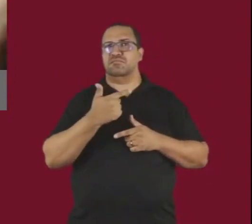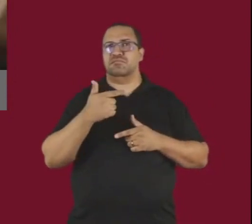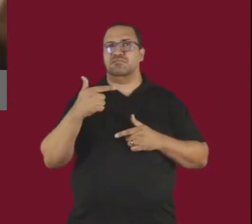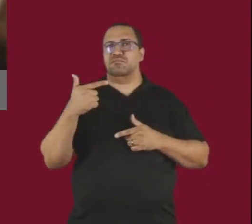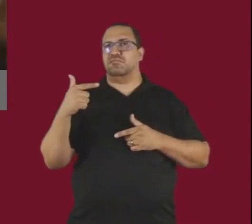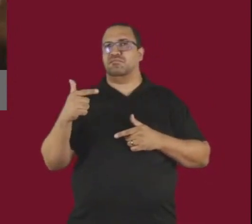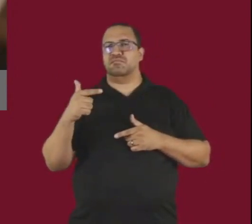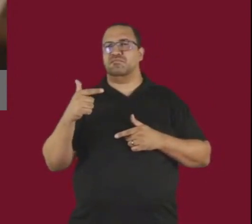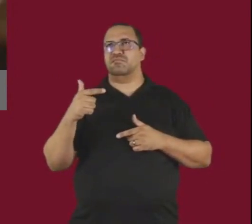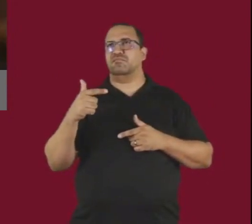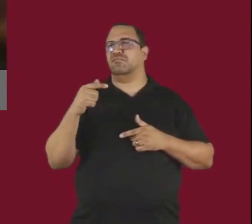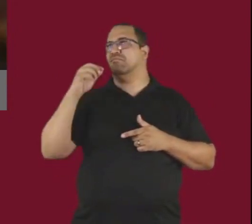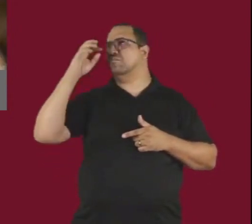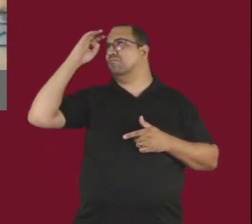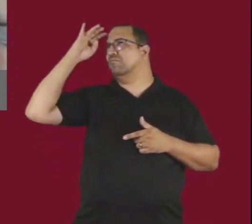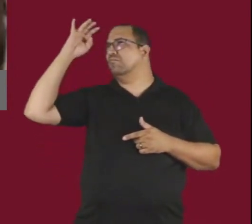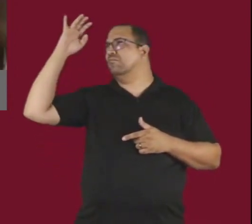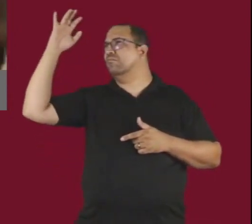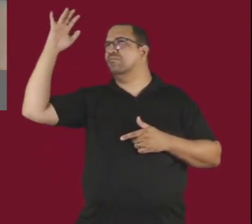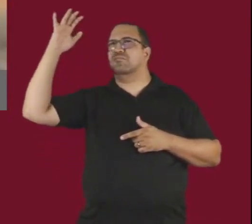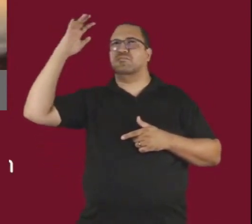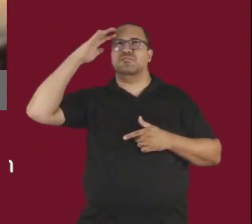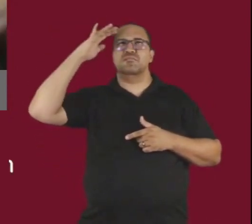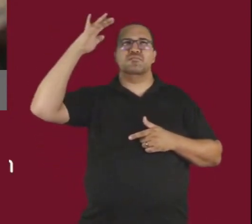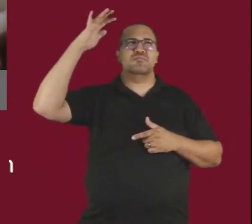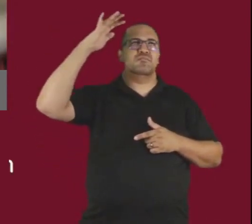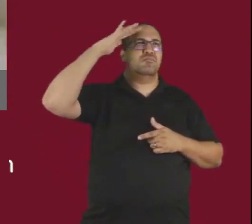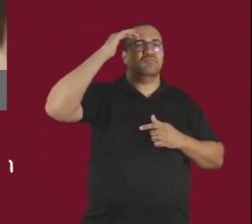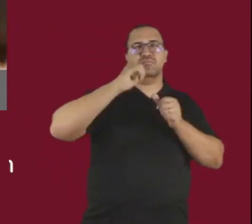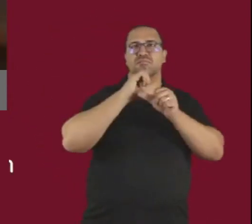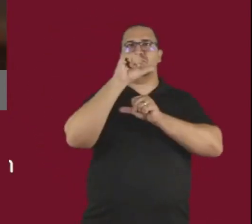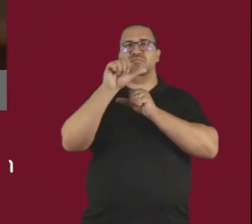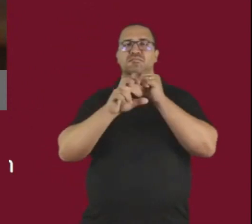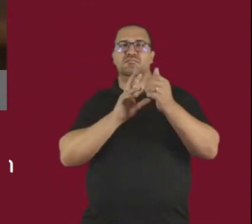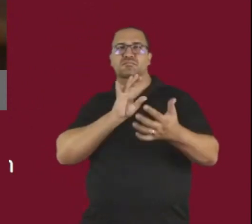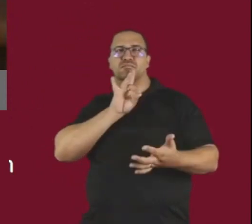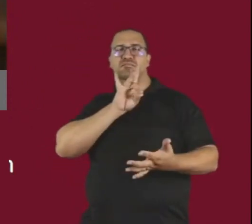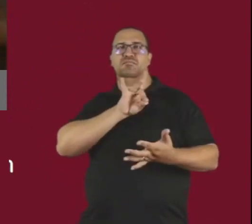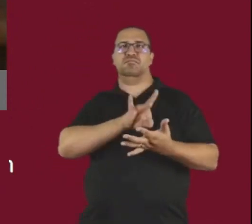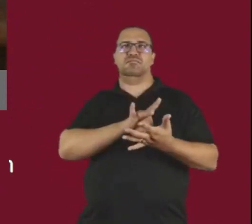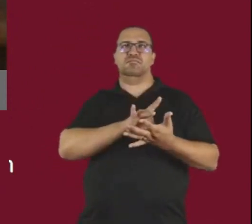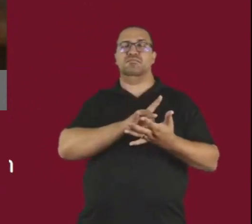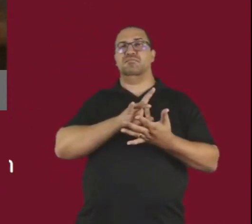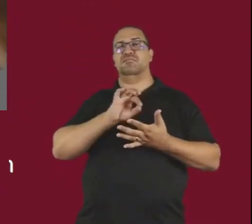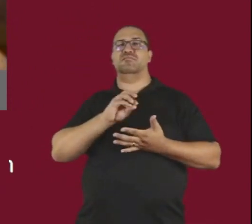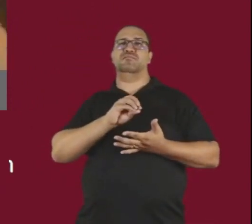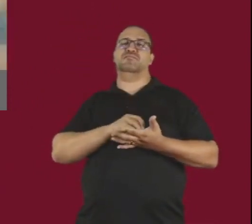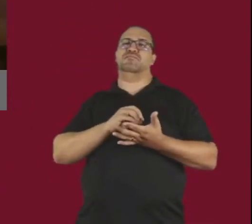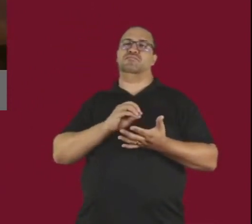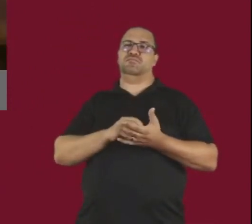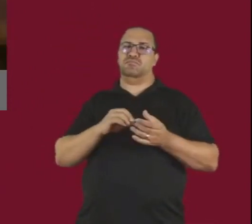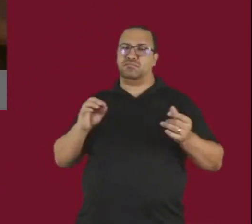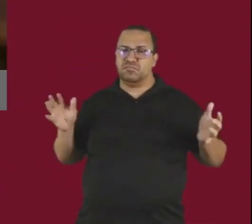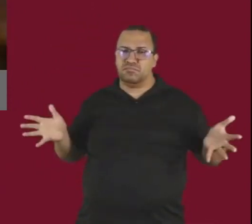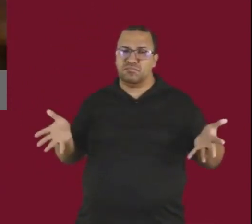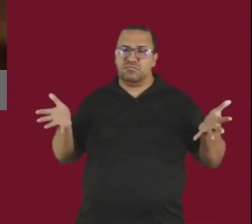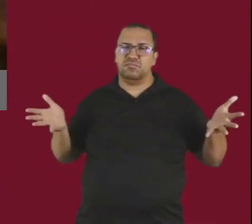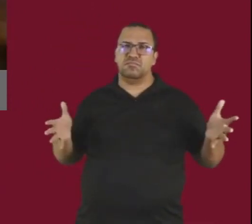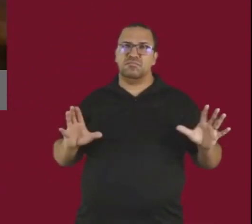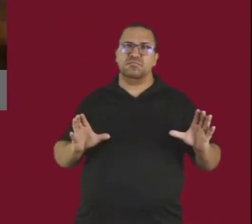vai mudar a realidade se não houver um esforço coletivo imenso. Esses